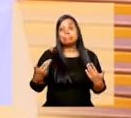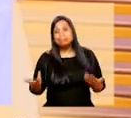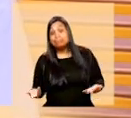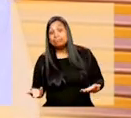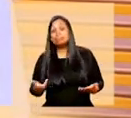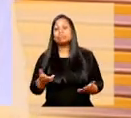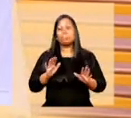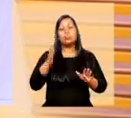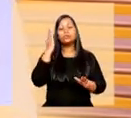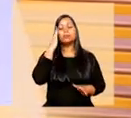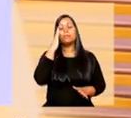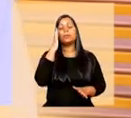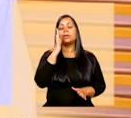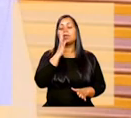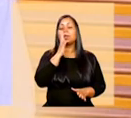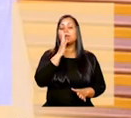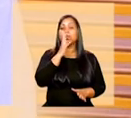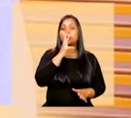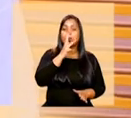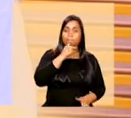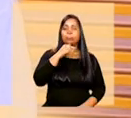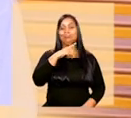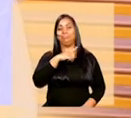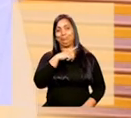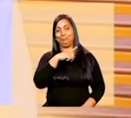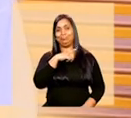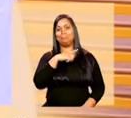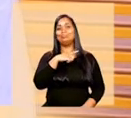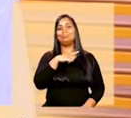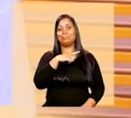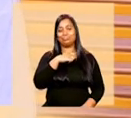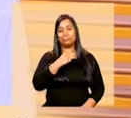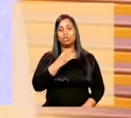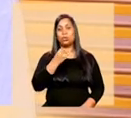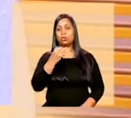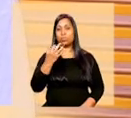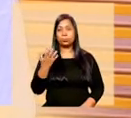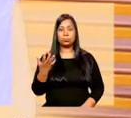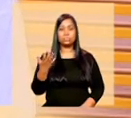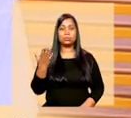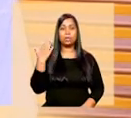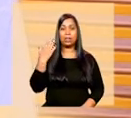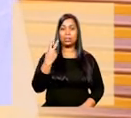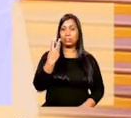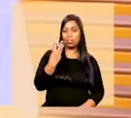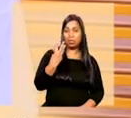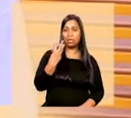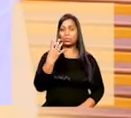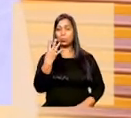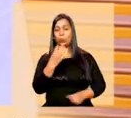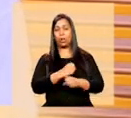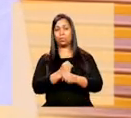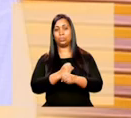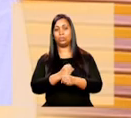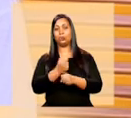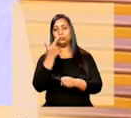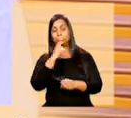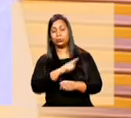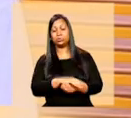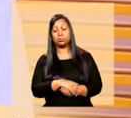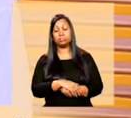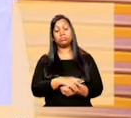processo rápido. Ágil, Sim. né? Ia demorar. Tinha casos naquela época que era 3, 4 anos para vir um